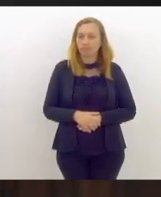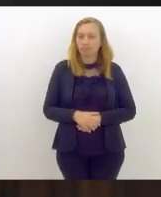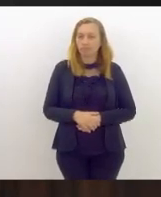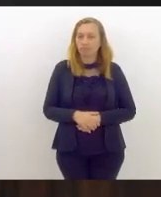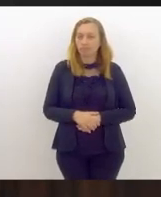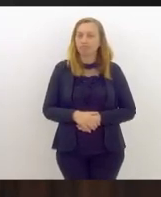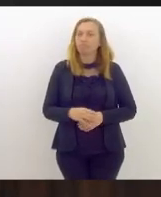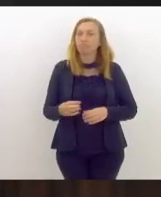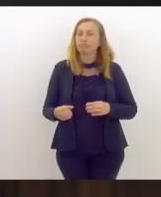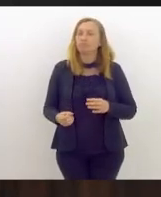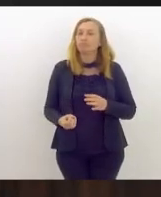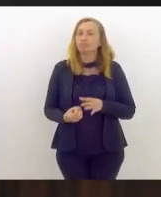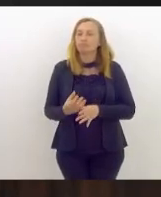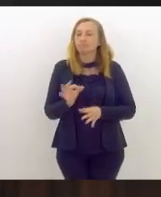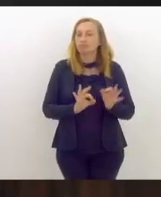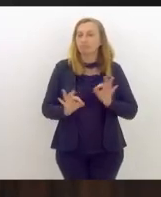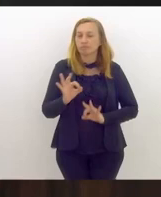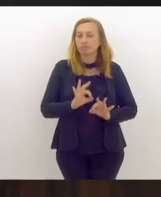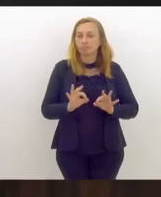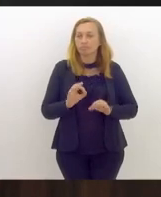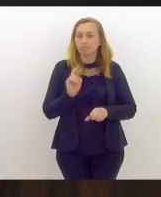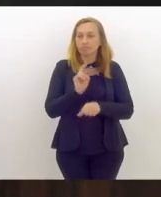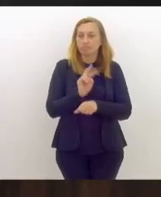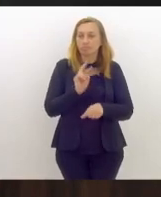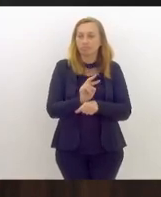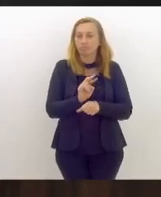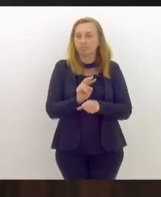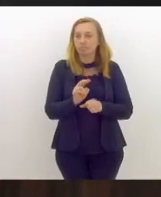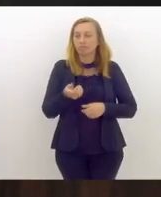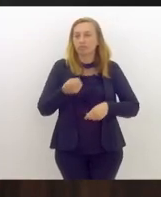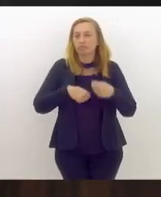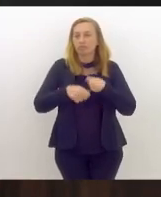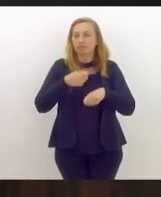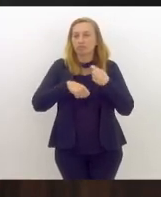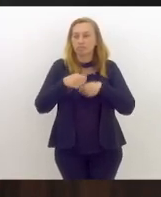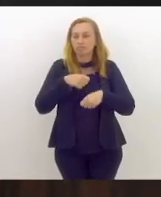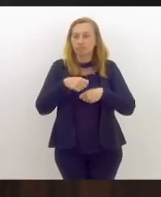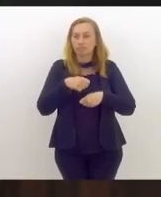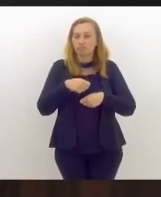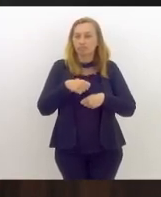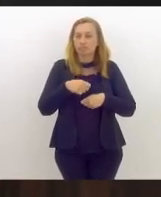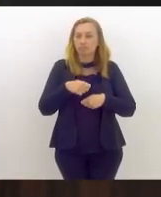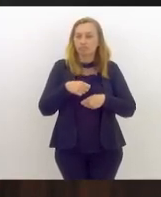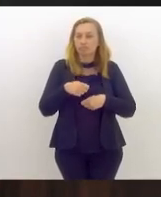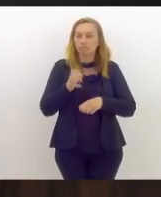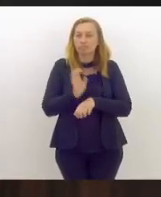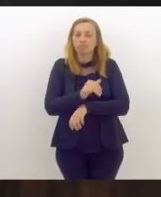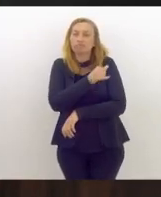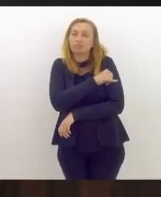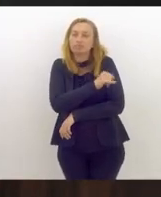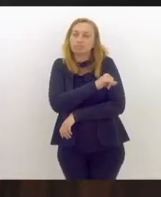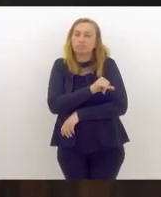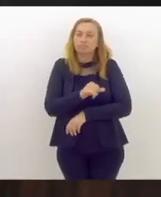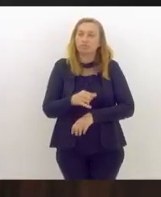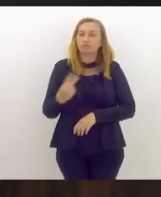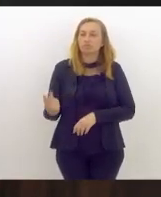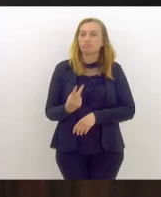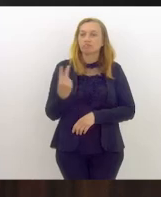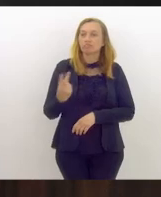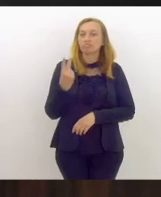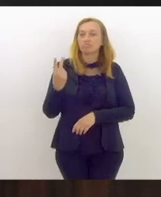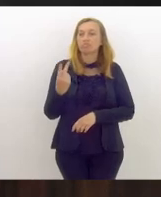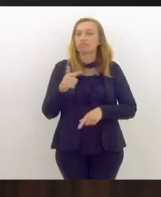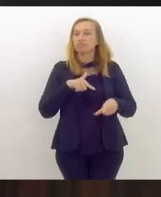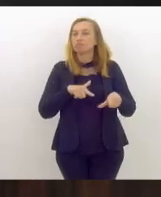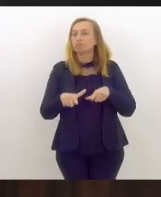que programa de valorização do direito de defesa do particular em processo administrativo perante a administração pública do Estado do Rio de Janeiro por meio de valorização do